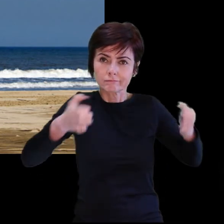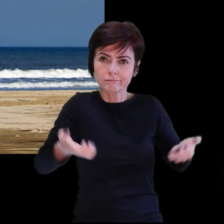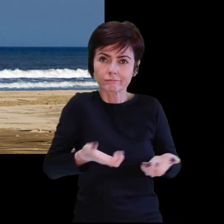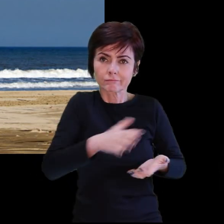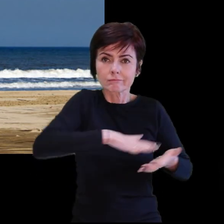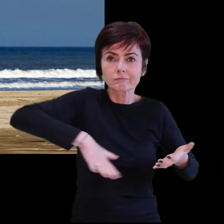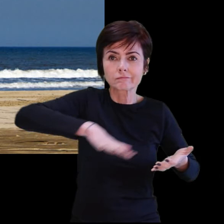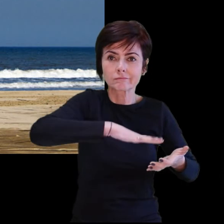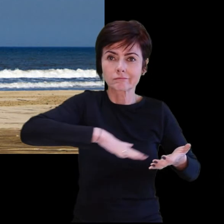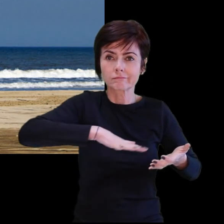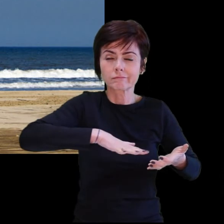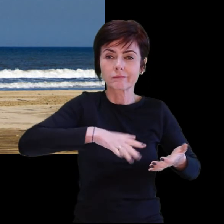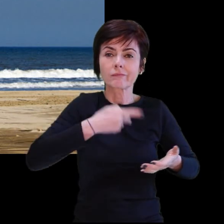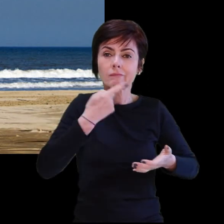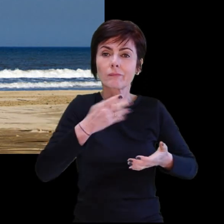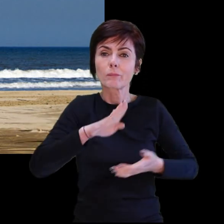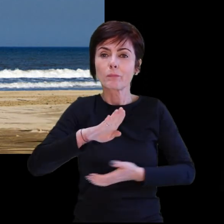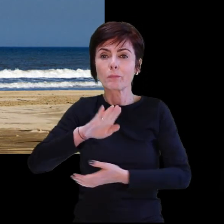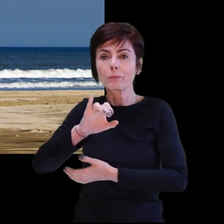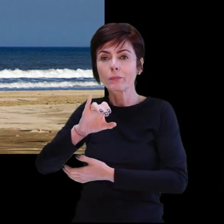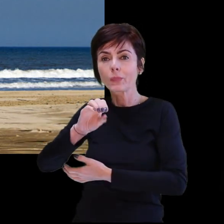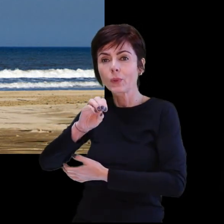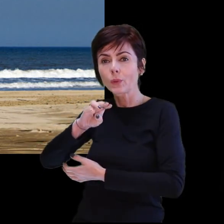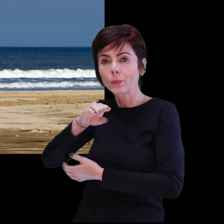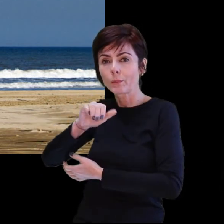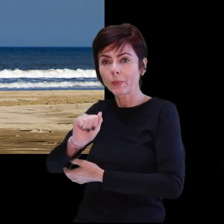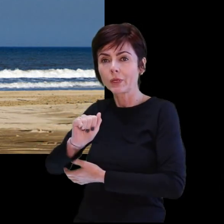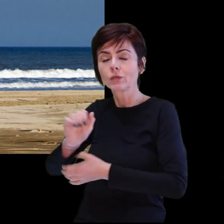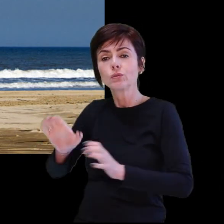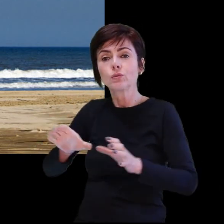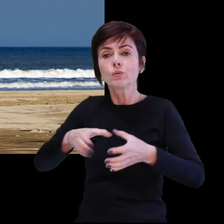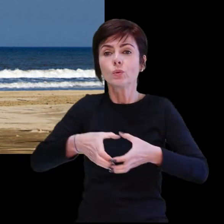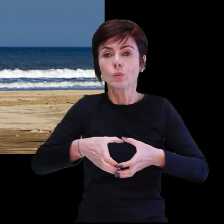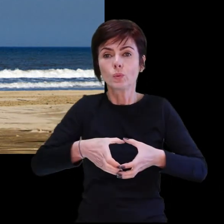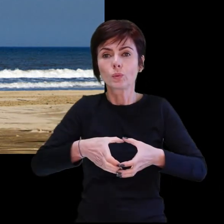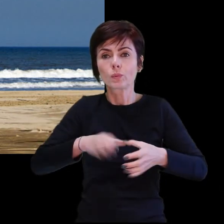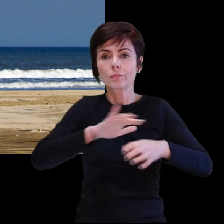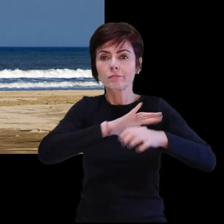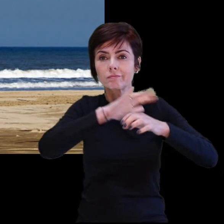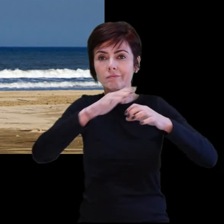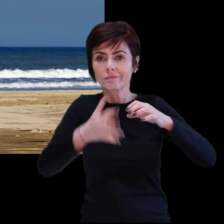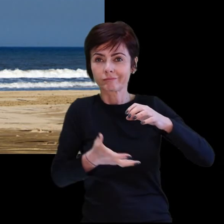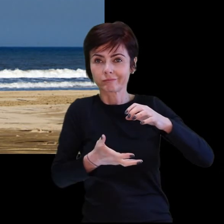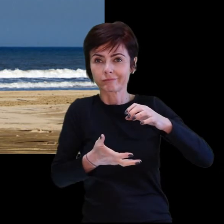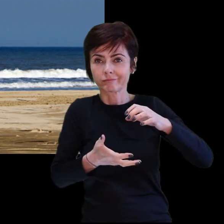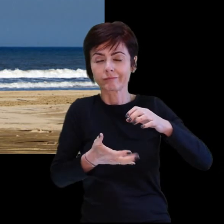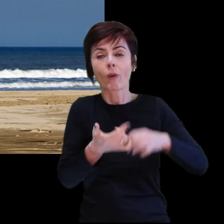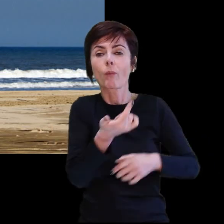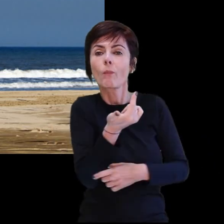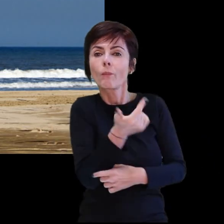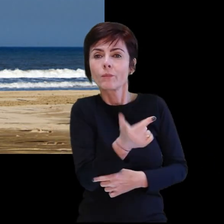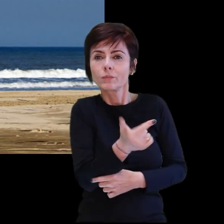de ecossistemas que vão chamar aquilo que vão formar o que a gente chama de bioma. E esses vários biomas juntos vão formar o que a gente chama de